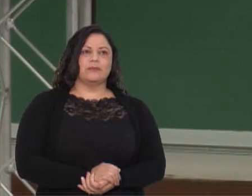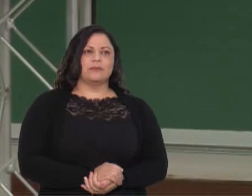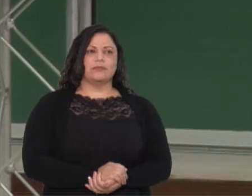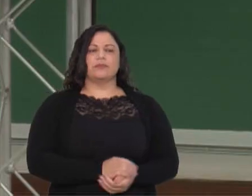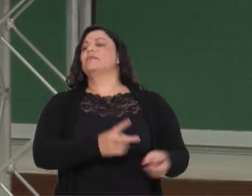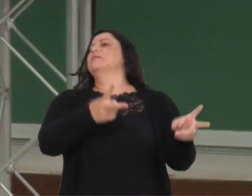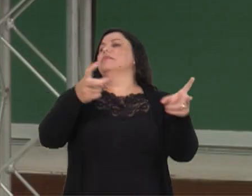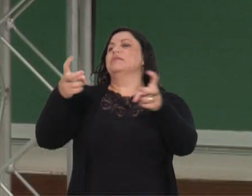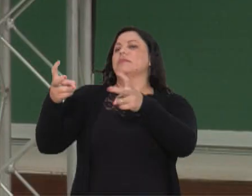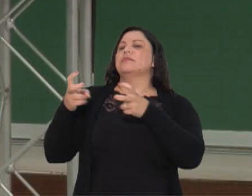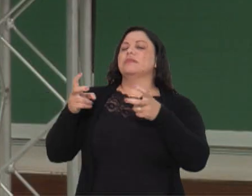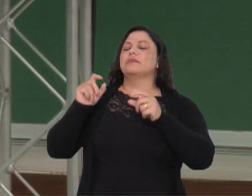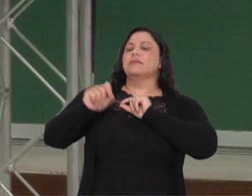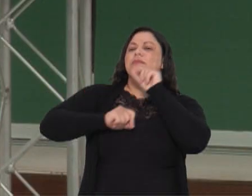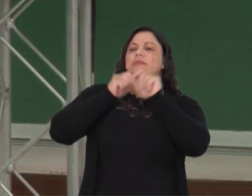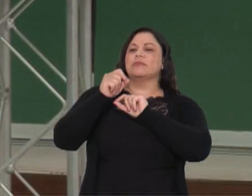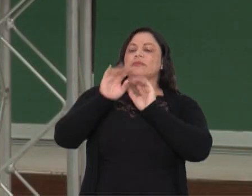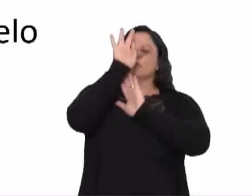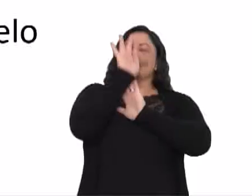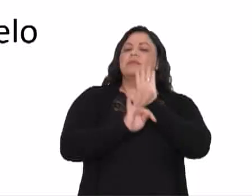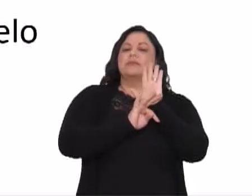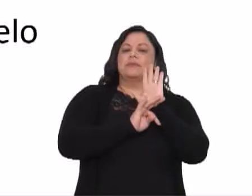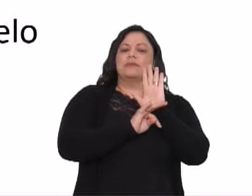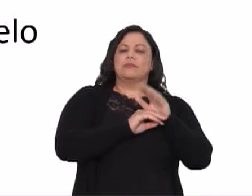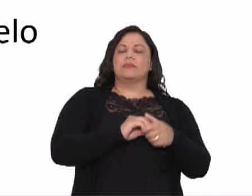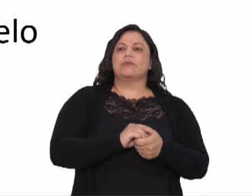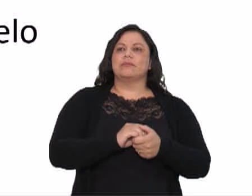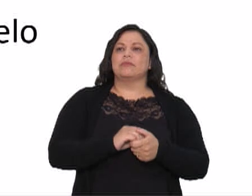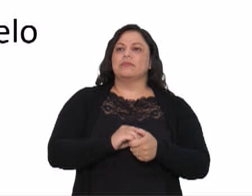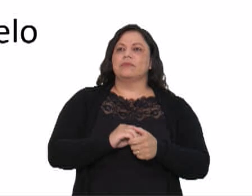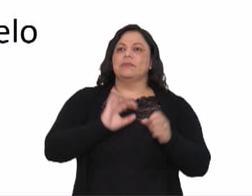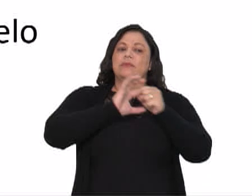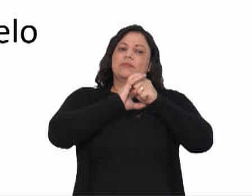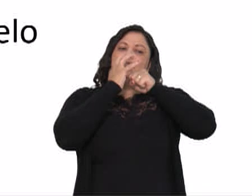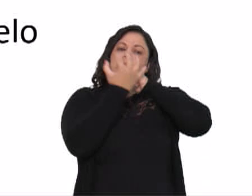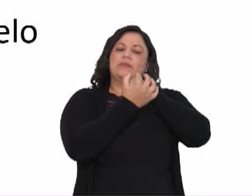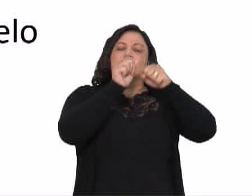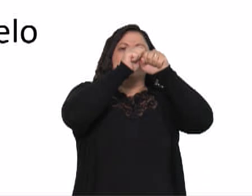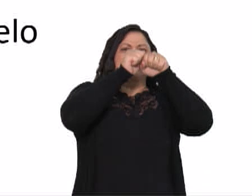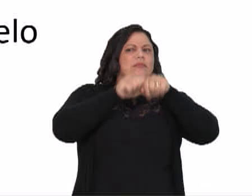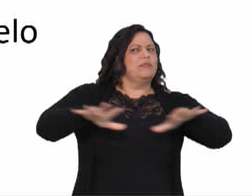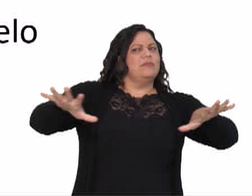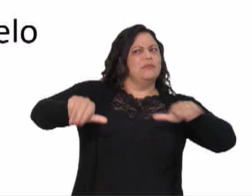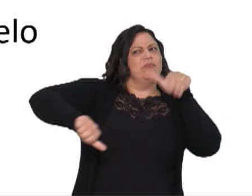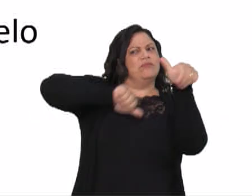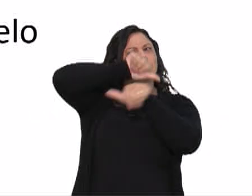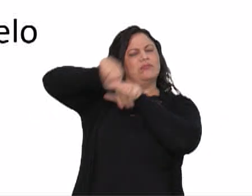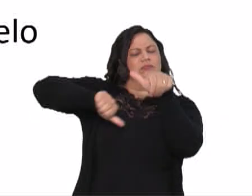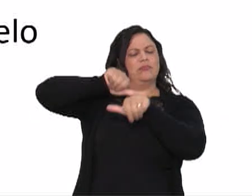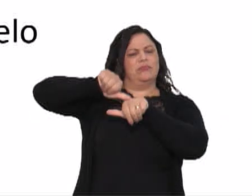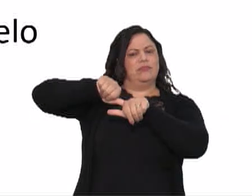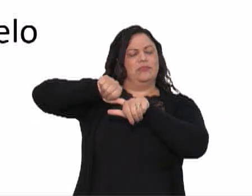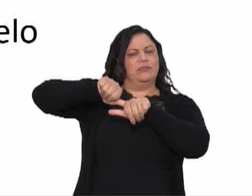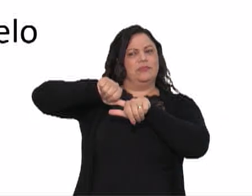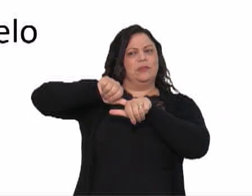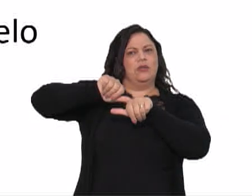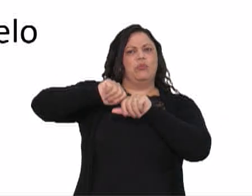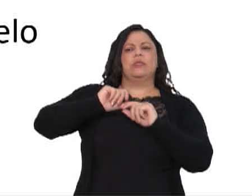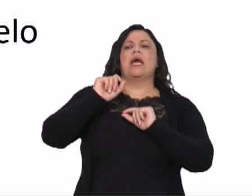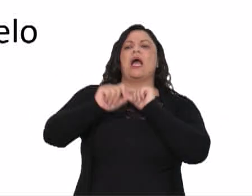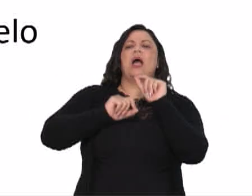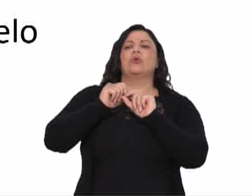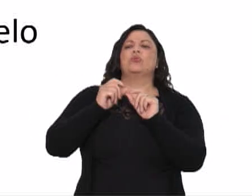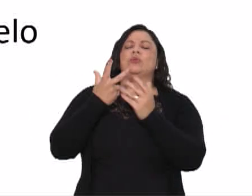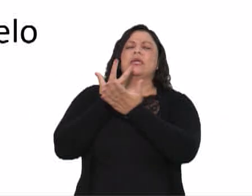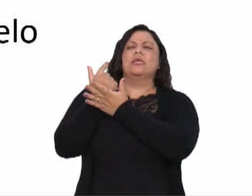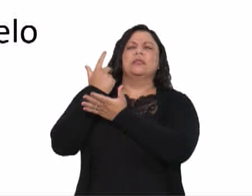Observe esse trecho em relação à pontuação. A pandemia tem mudado os hábitos de consumo e algumas tendências podem ter chegado